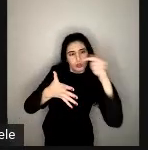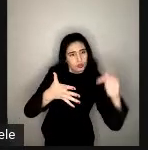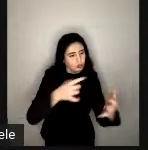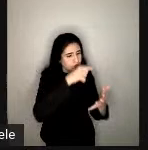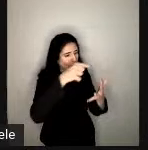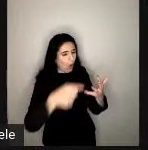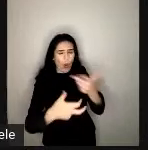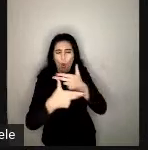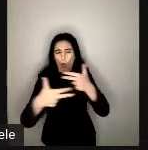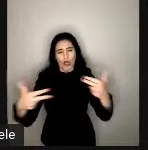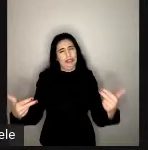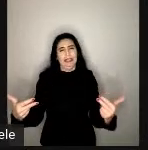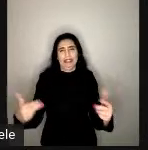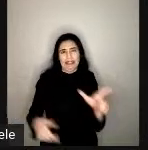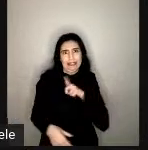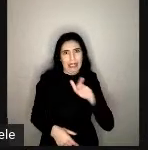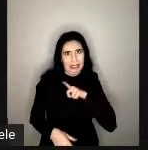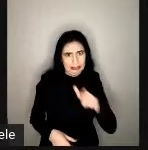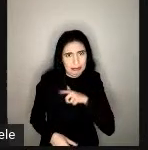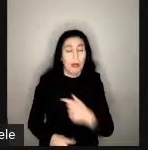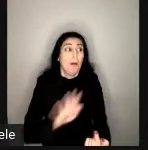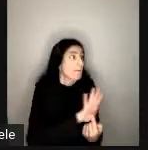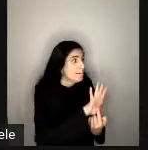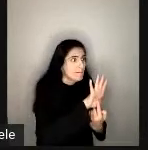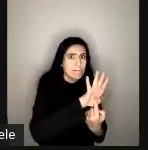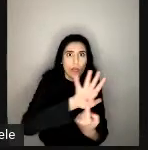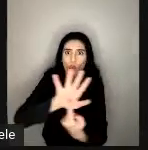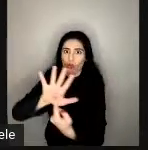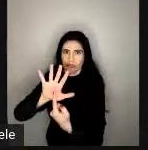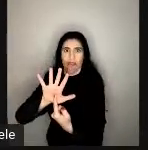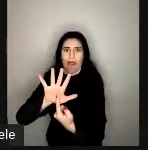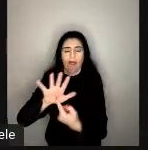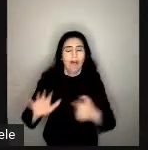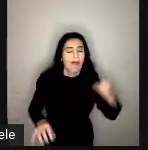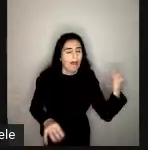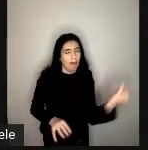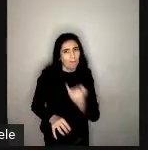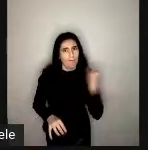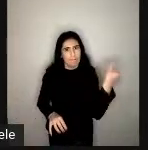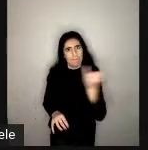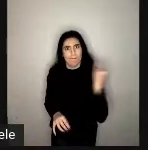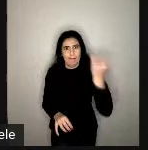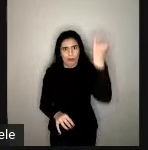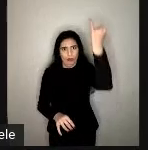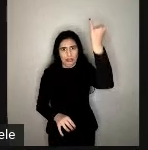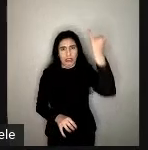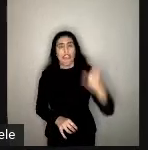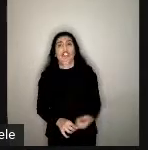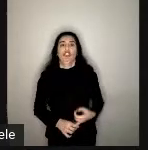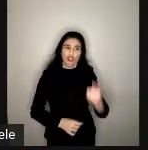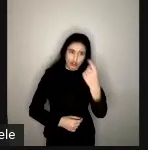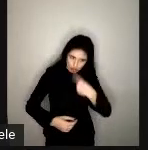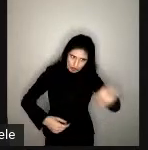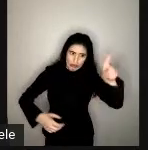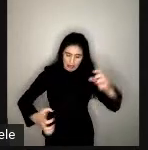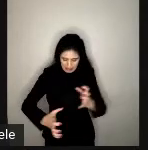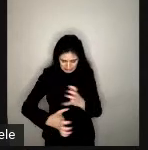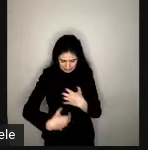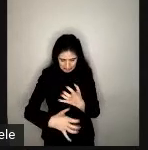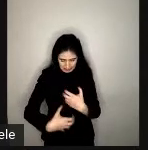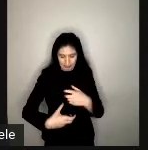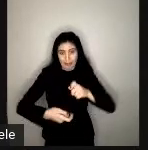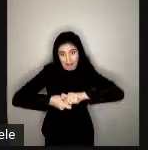luz, põem em evidência a importância de fazer os exames, de